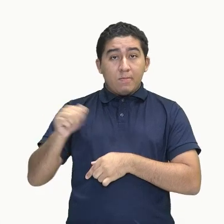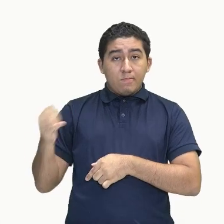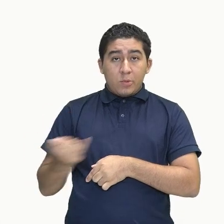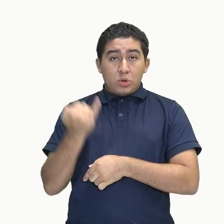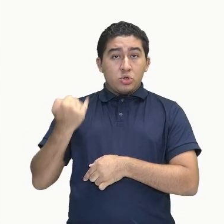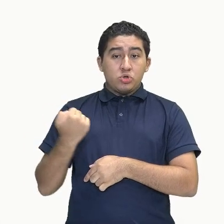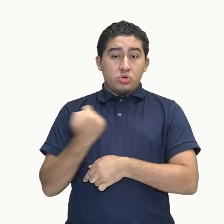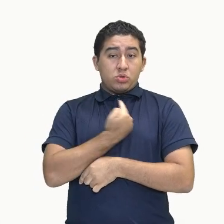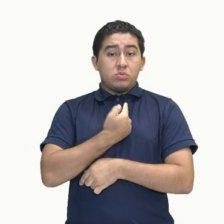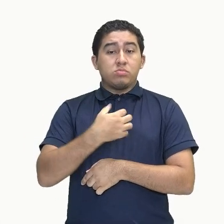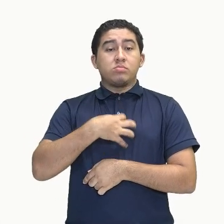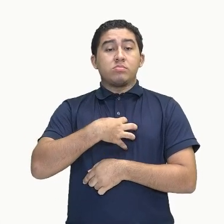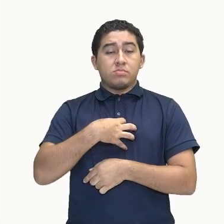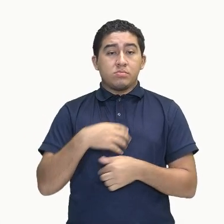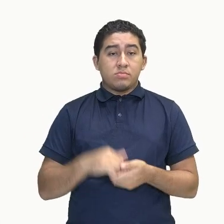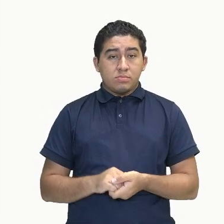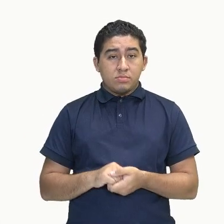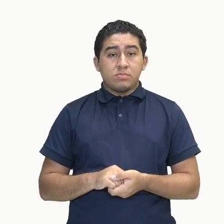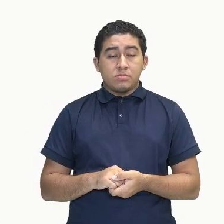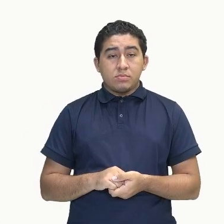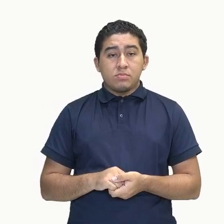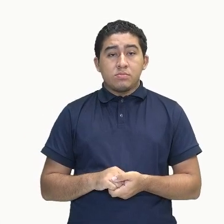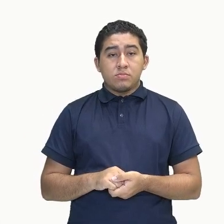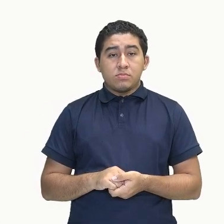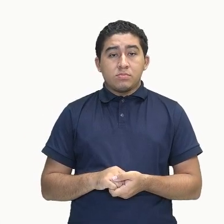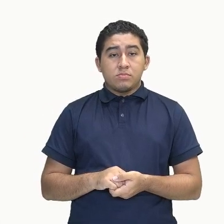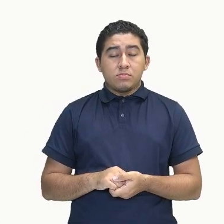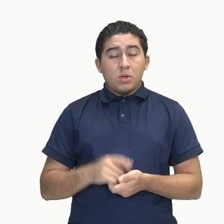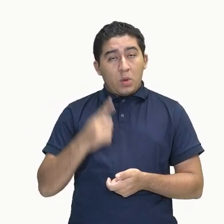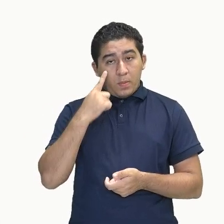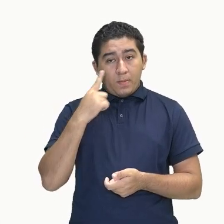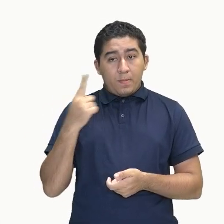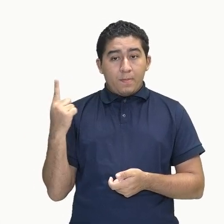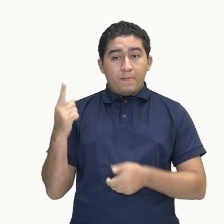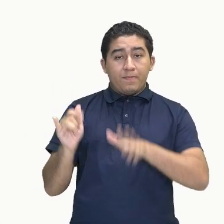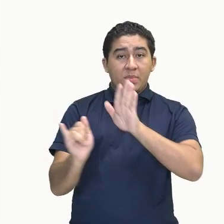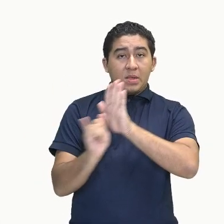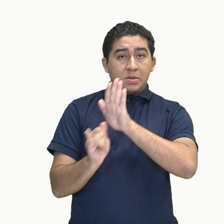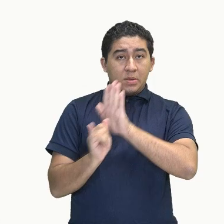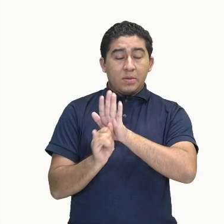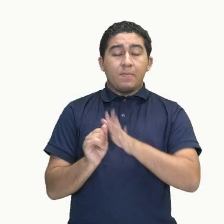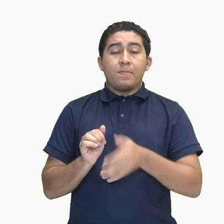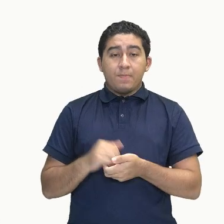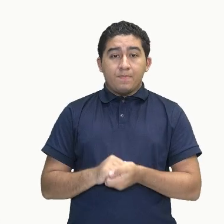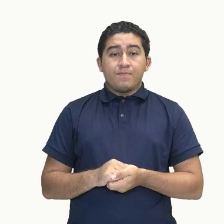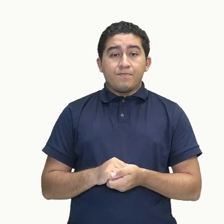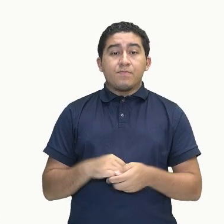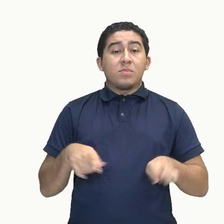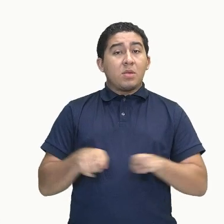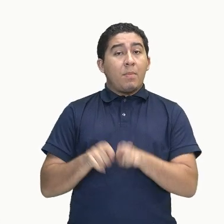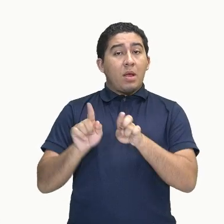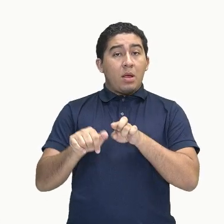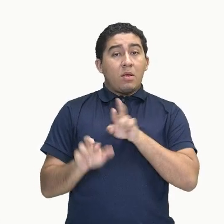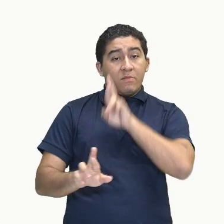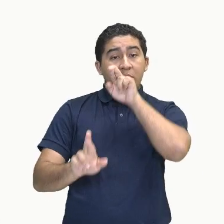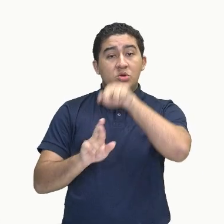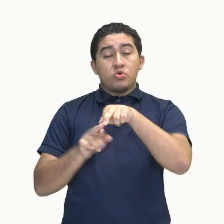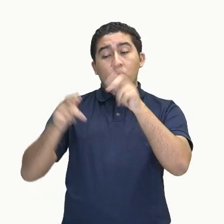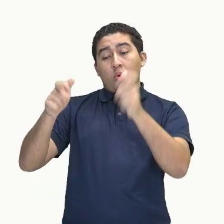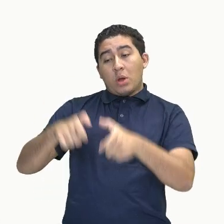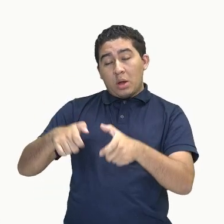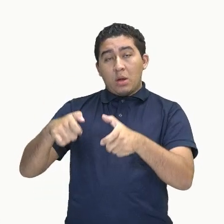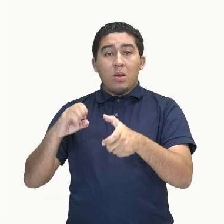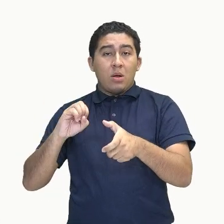nós. Então, onde criamos também identidade. É na relação com o lugar que as pessoas, né, ou as